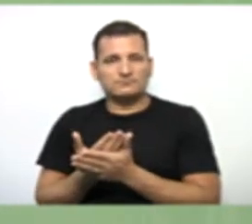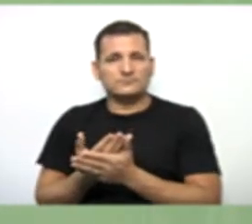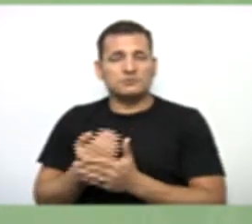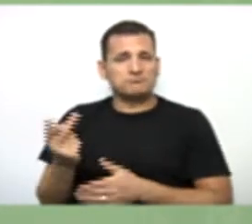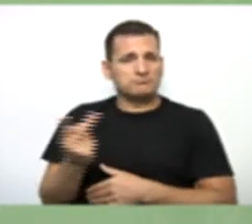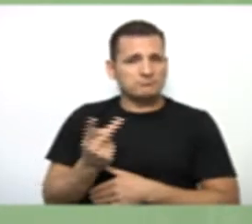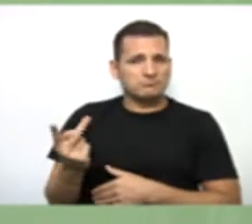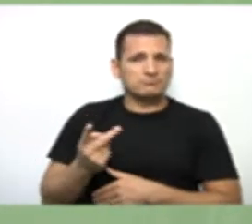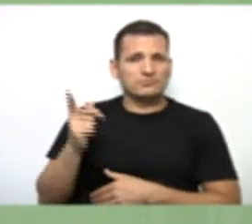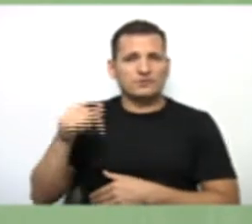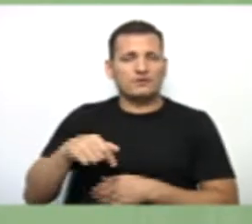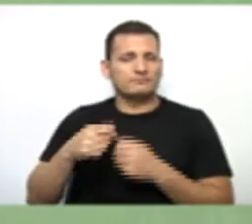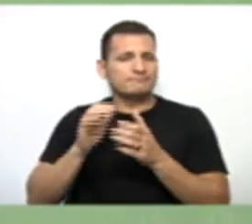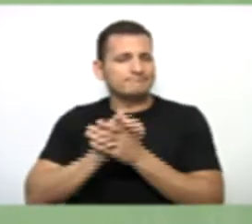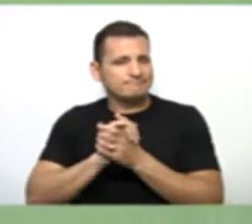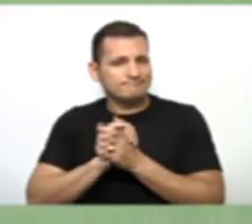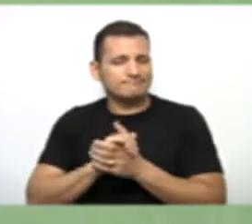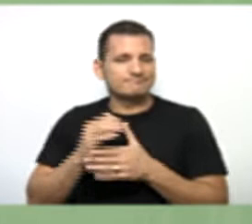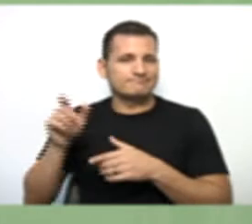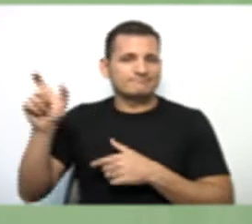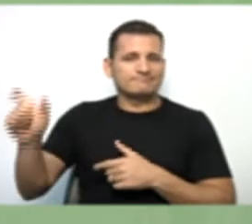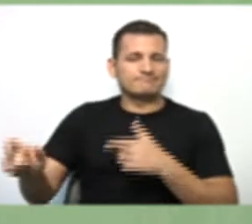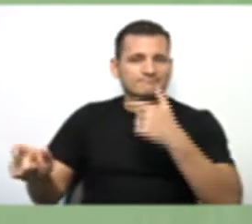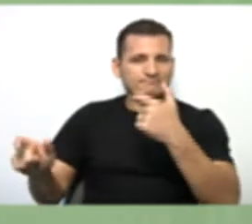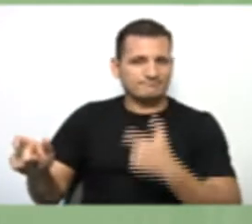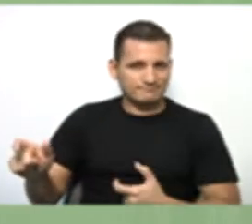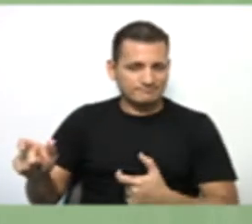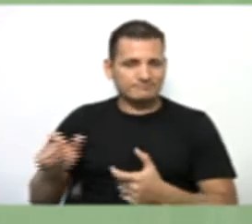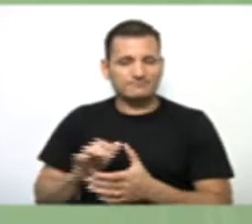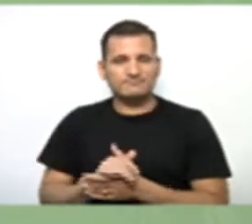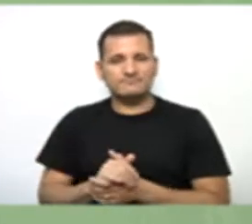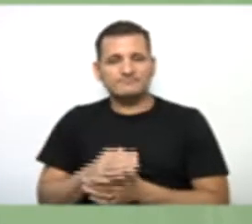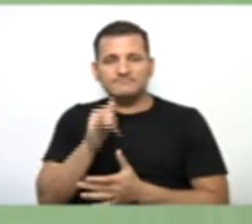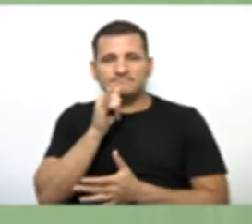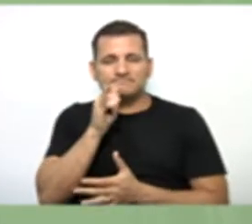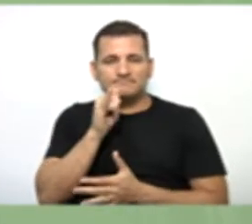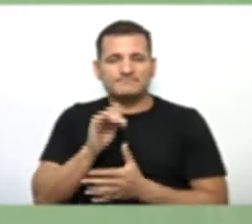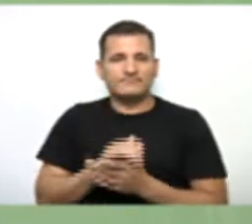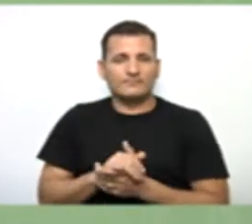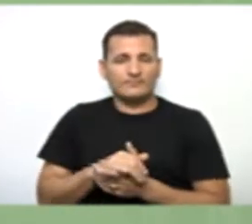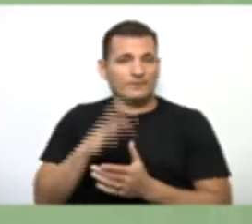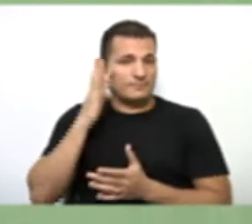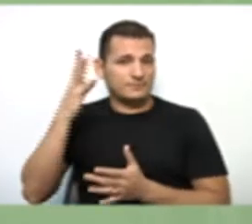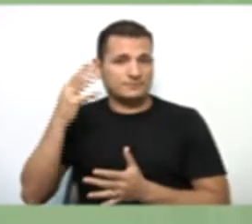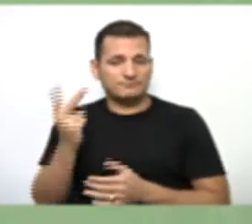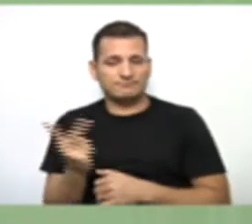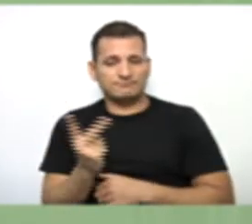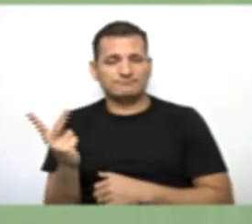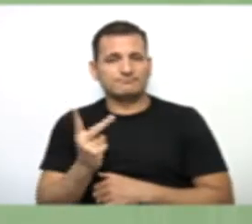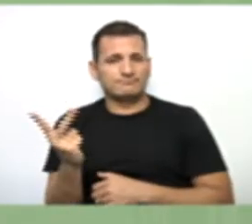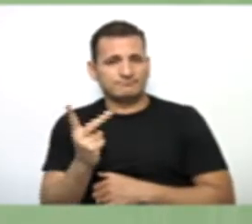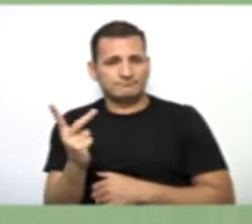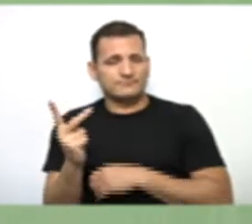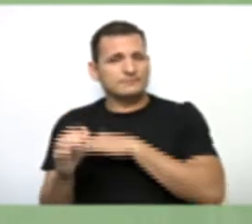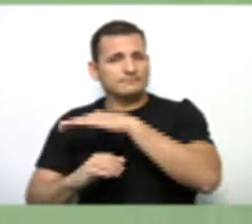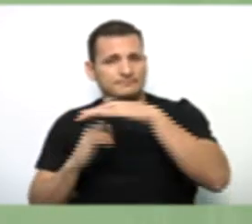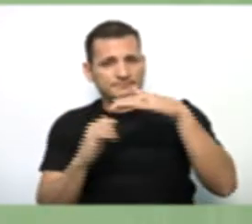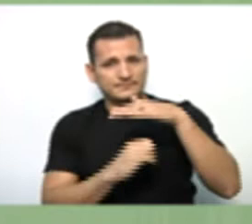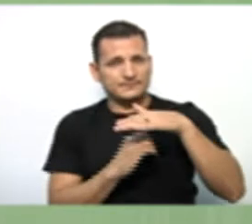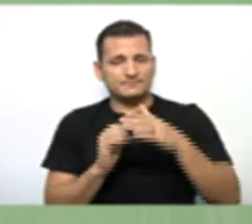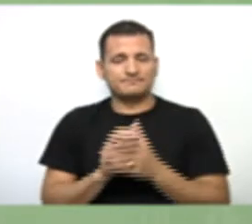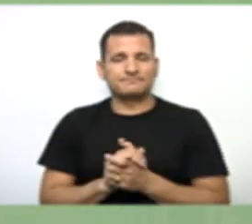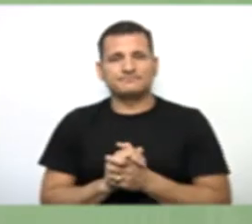dos lados é merecedor disso daí. Por exemplo, imagine que duas empresas, né, uma